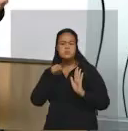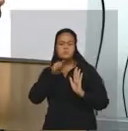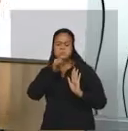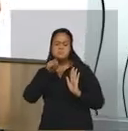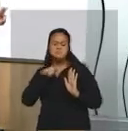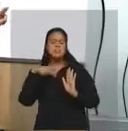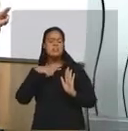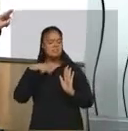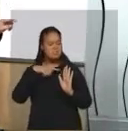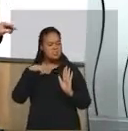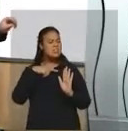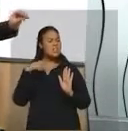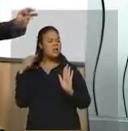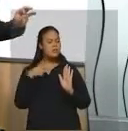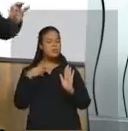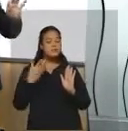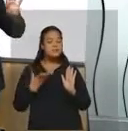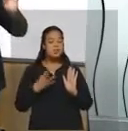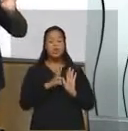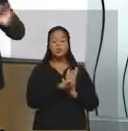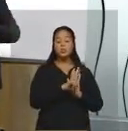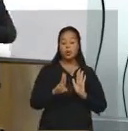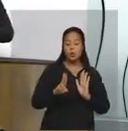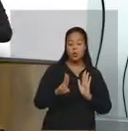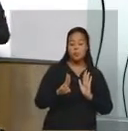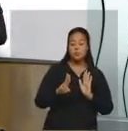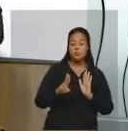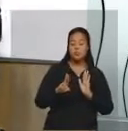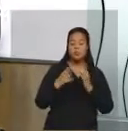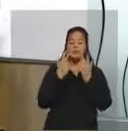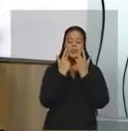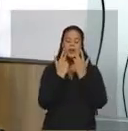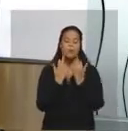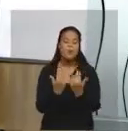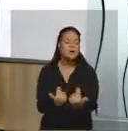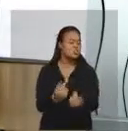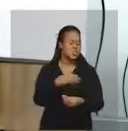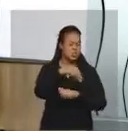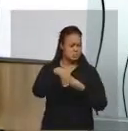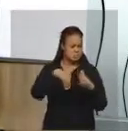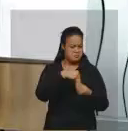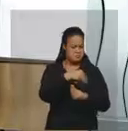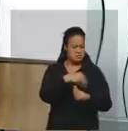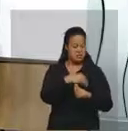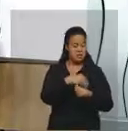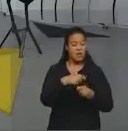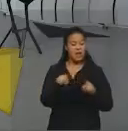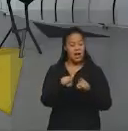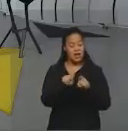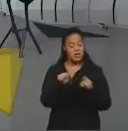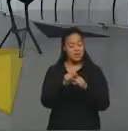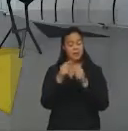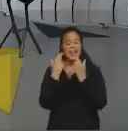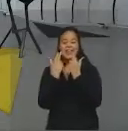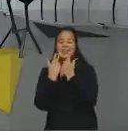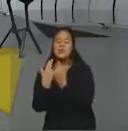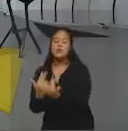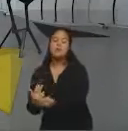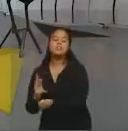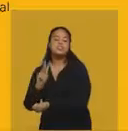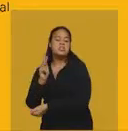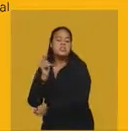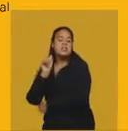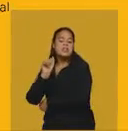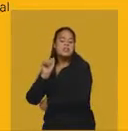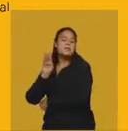temos duas formas de chamar. Temos a linguagem mista ou então a linguagem híbrida. Um texto híbrido,